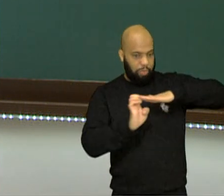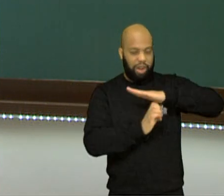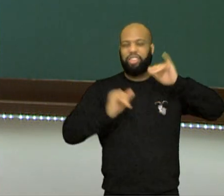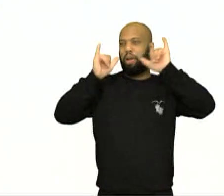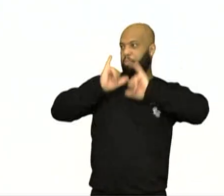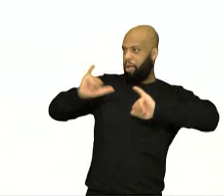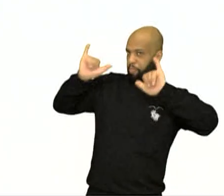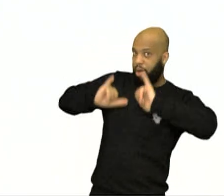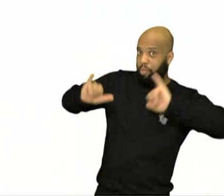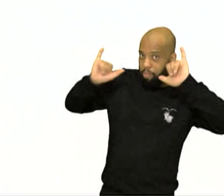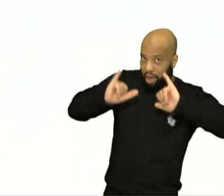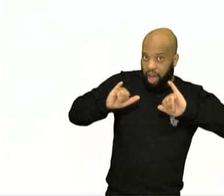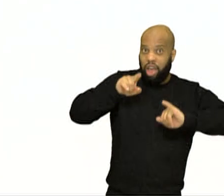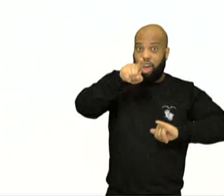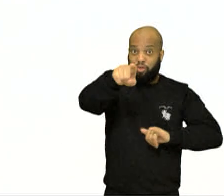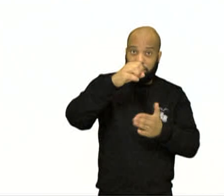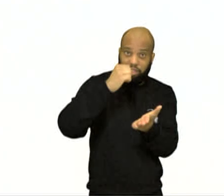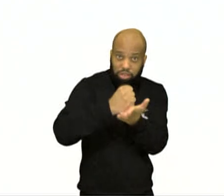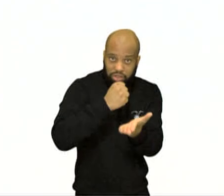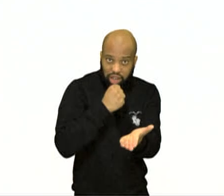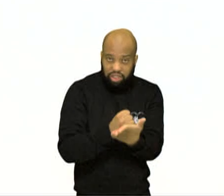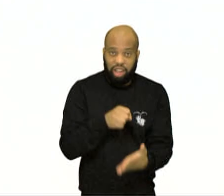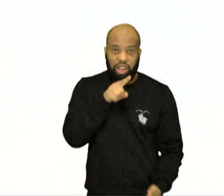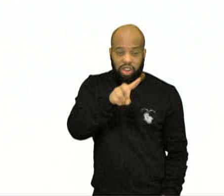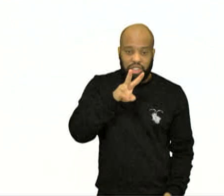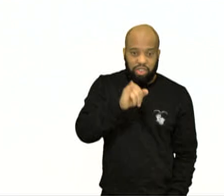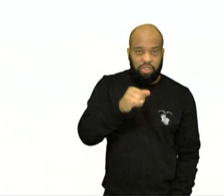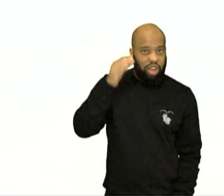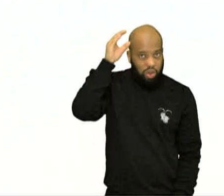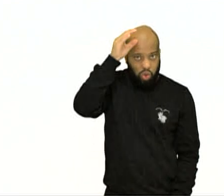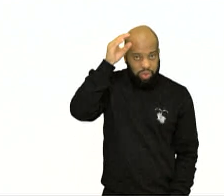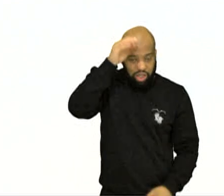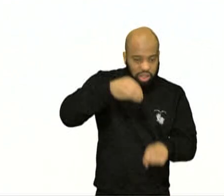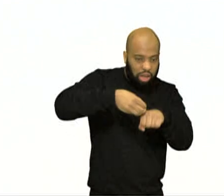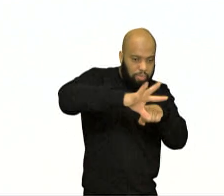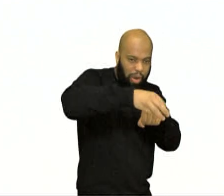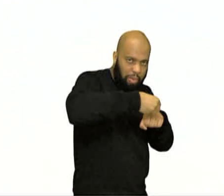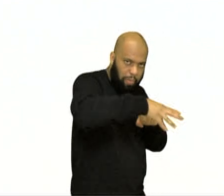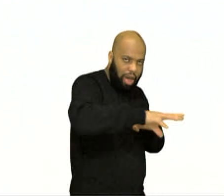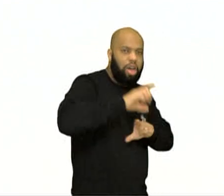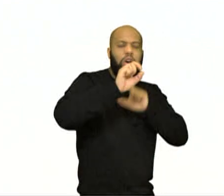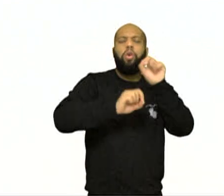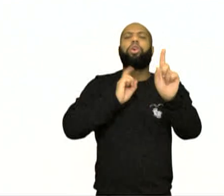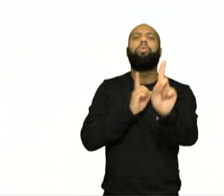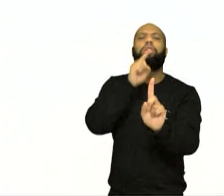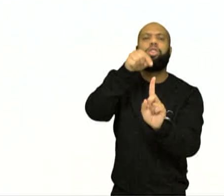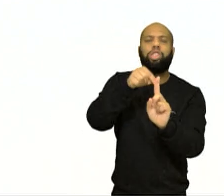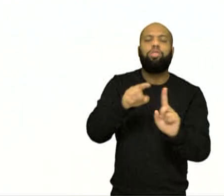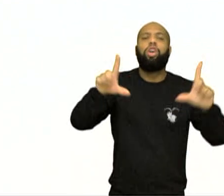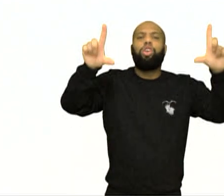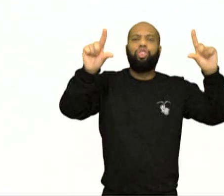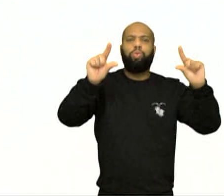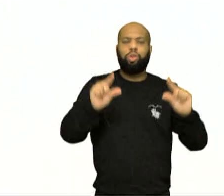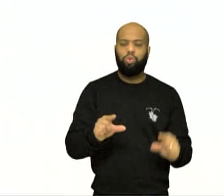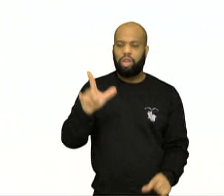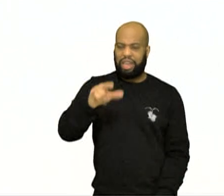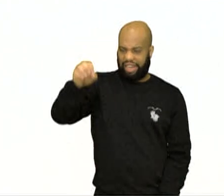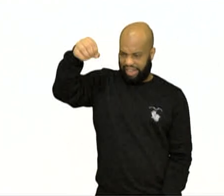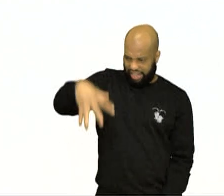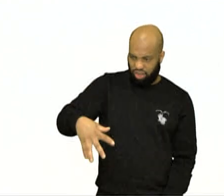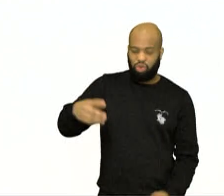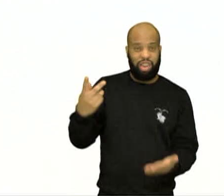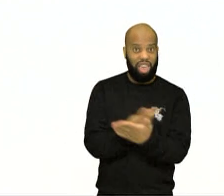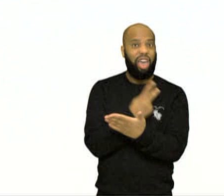de conscientização ambiental no seu município. Qual o objetivo dessa campanha? Reduzir o descarte incorreto do lixo.